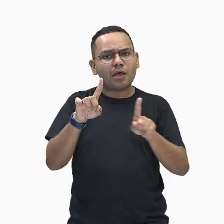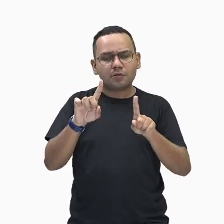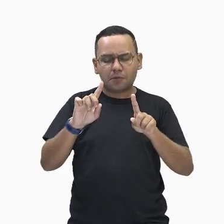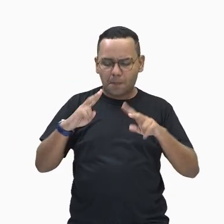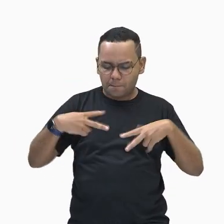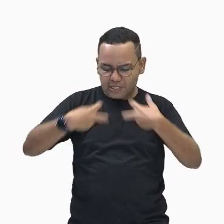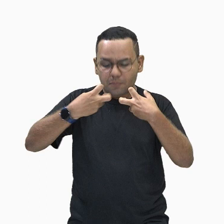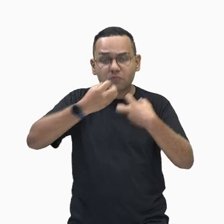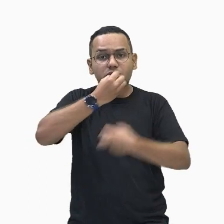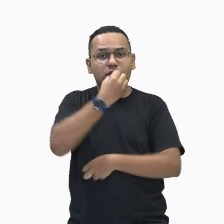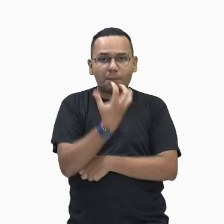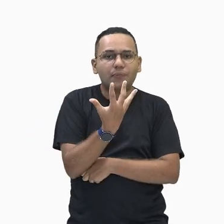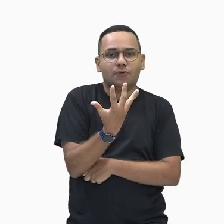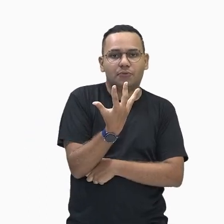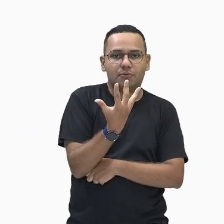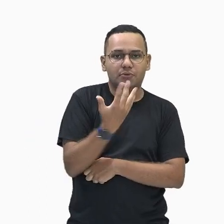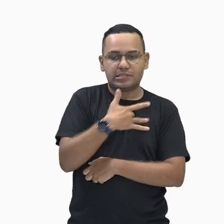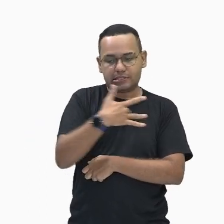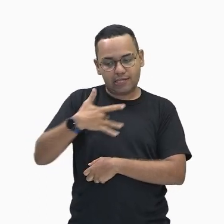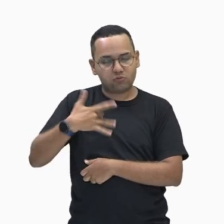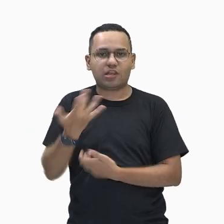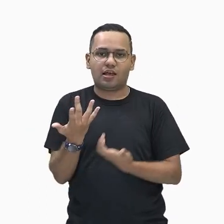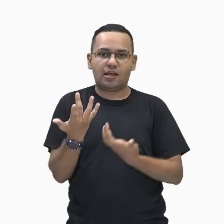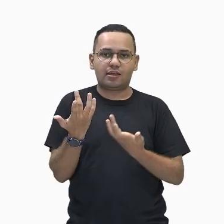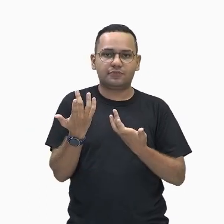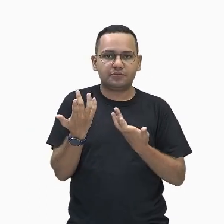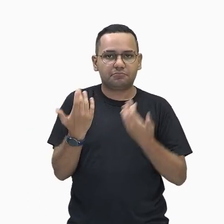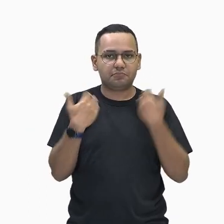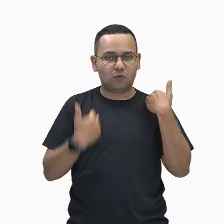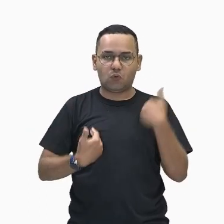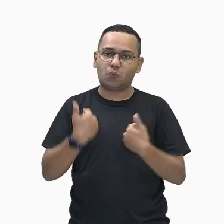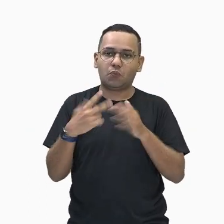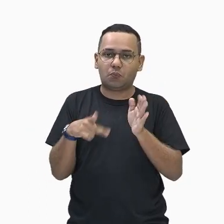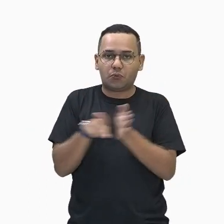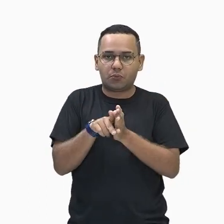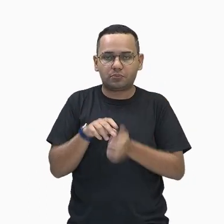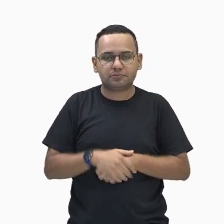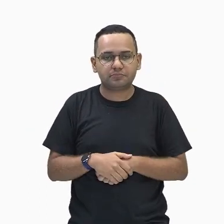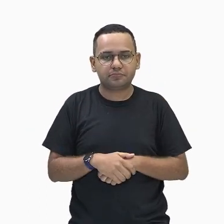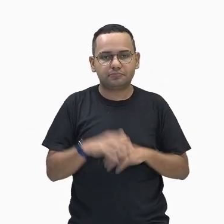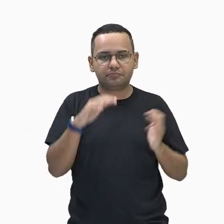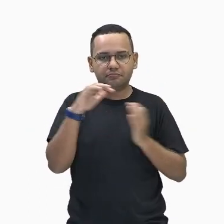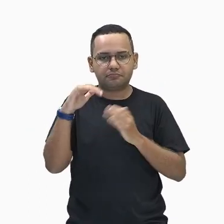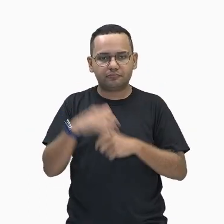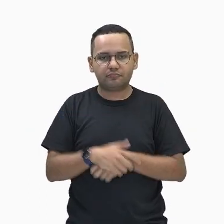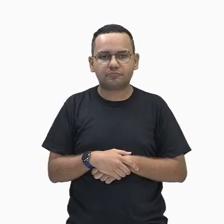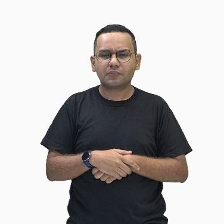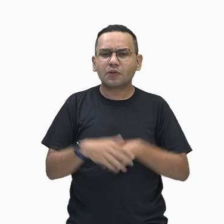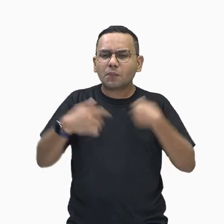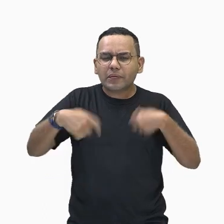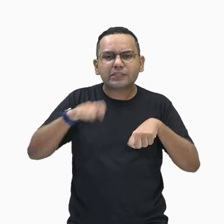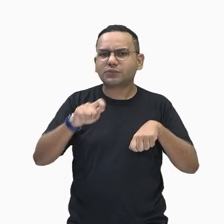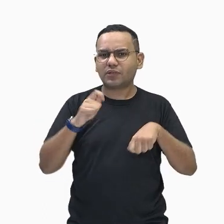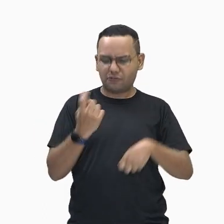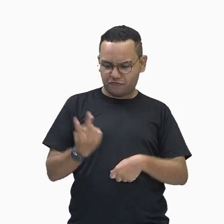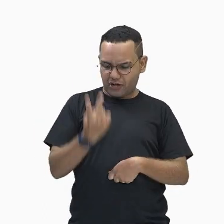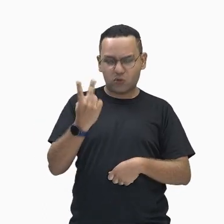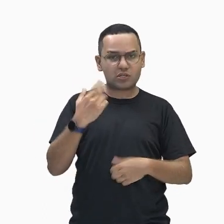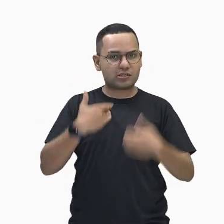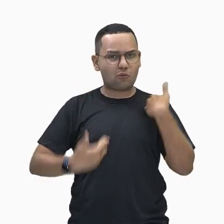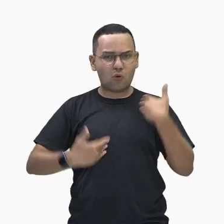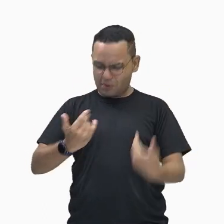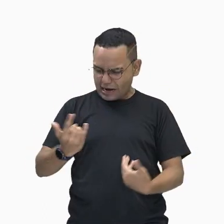de perfeito de Saudável em seu corpo Ok ame o seu corpo e pratique atividade